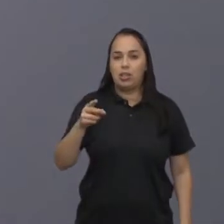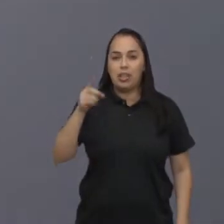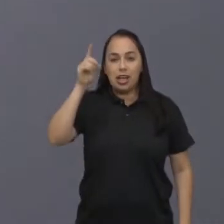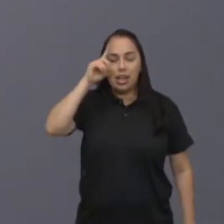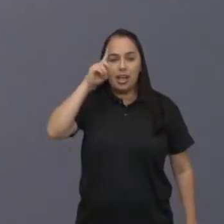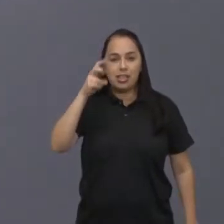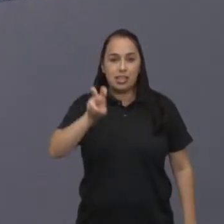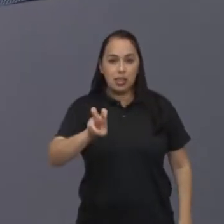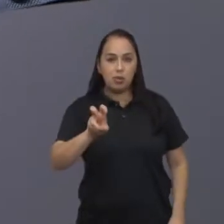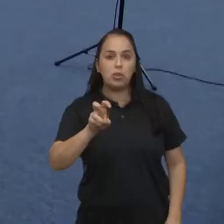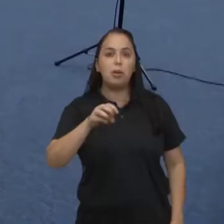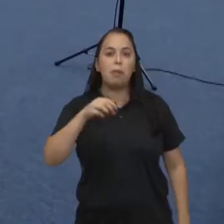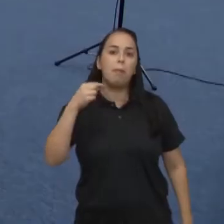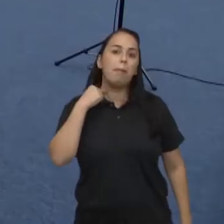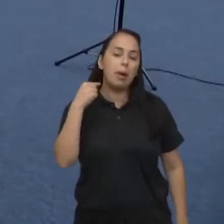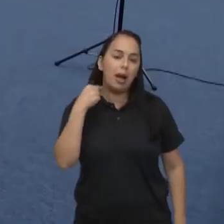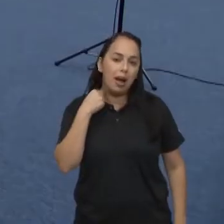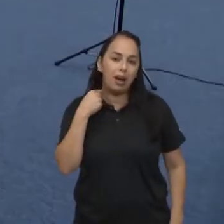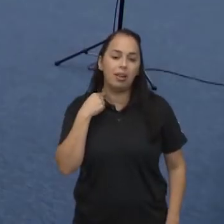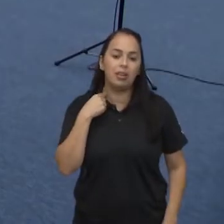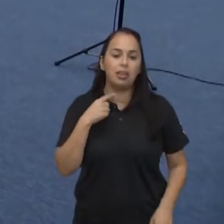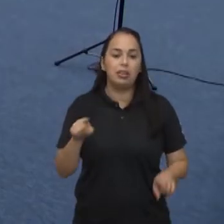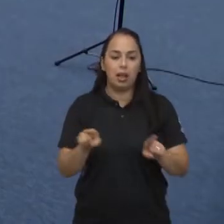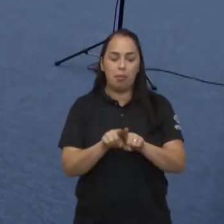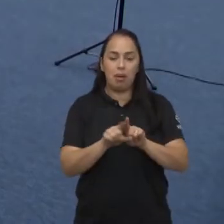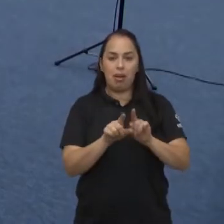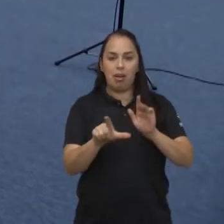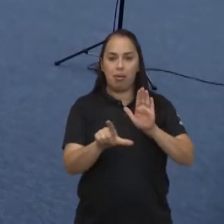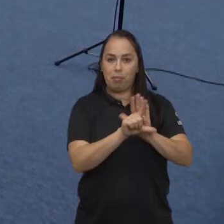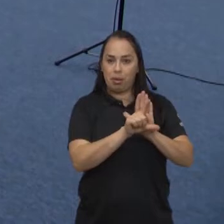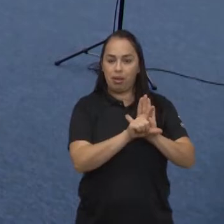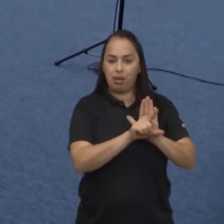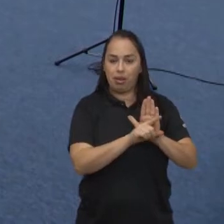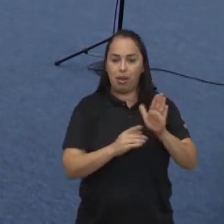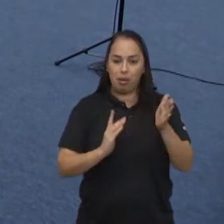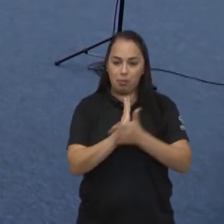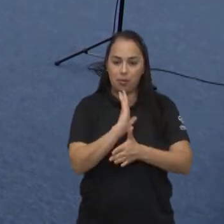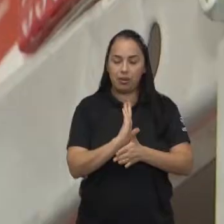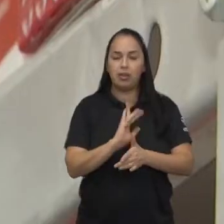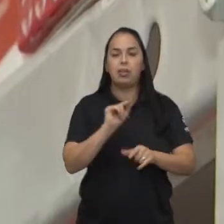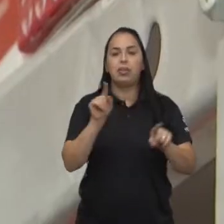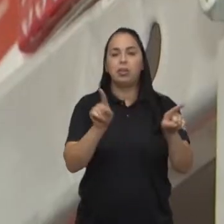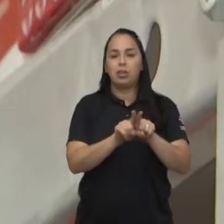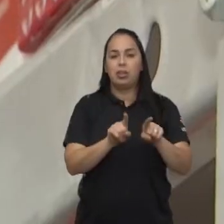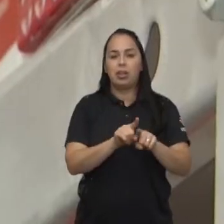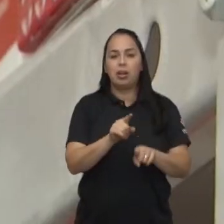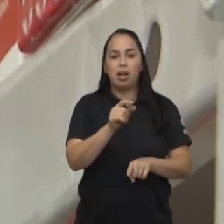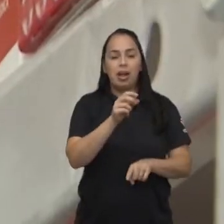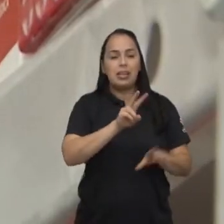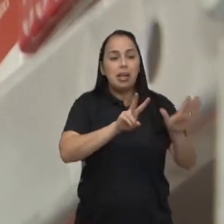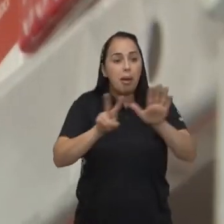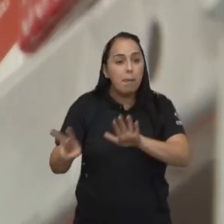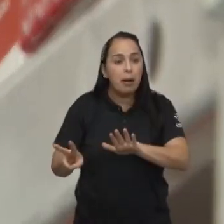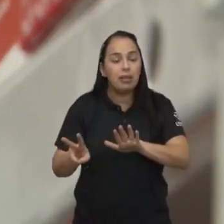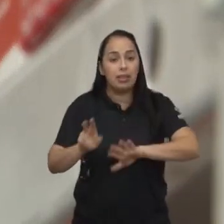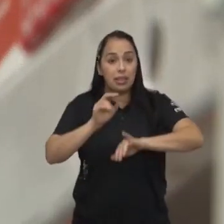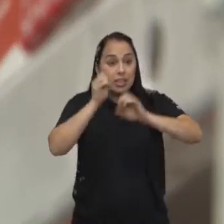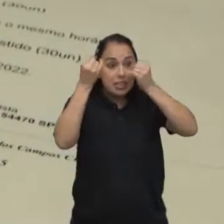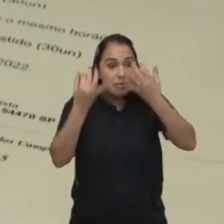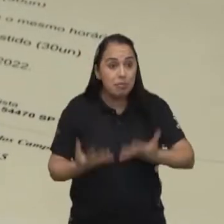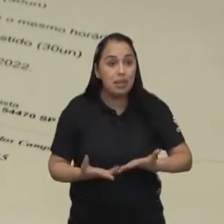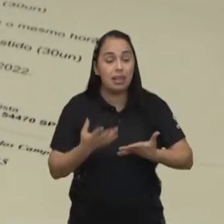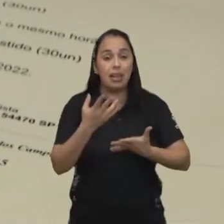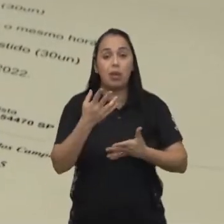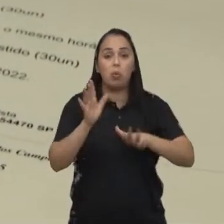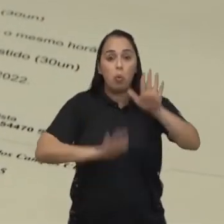todo o dia cinco de Maio seguindo a mesma linha outra lei aprovada instituiu a semana do uso racional de medicamentos